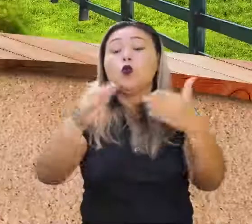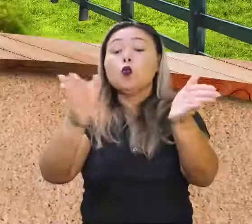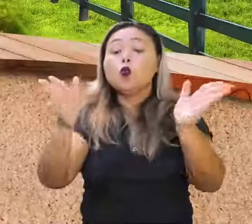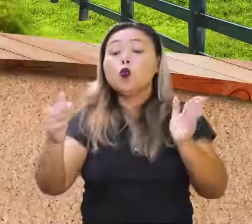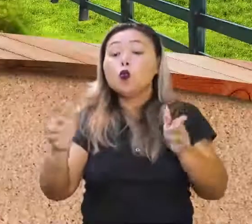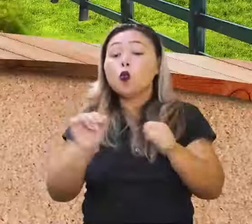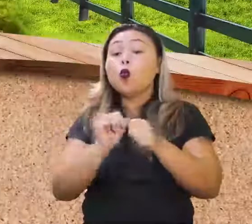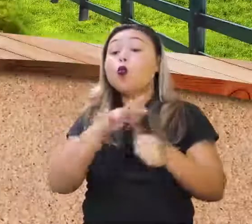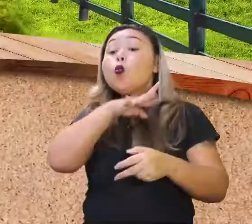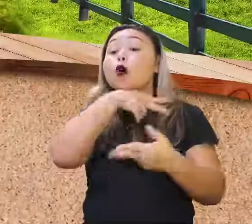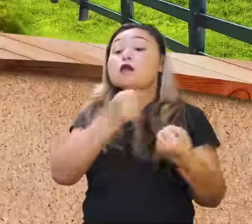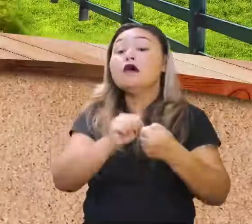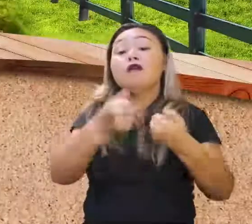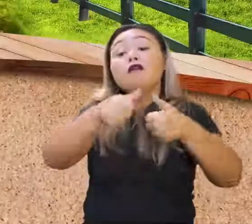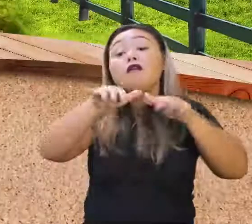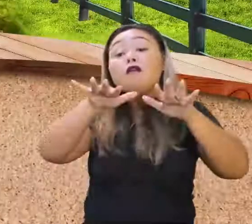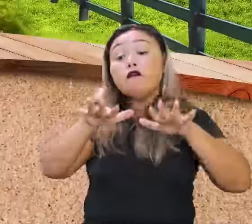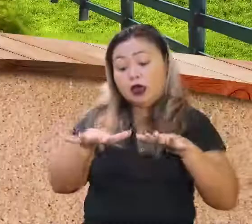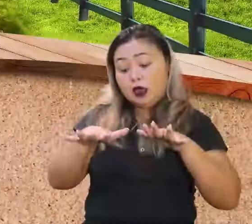animal fica